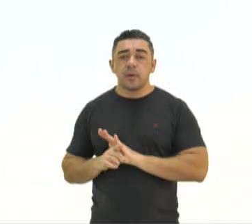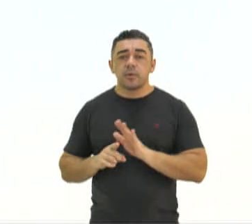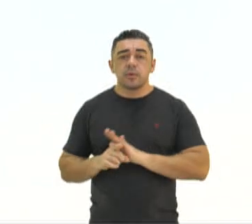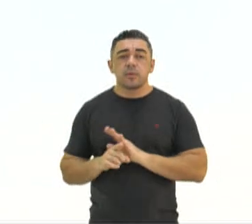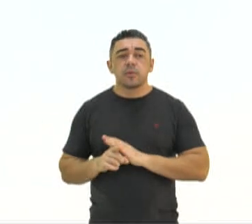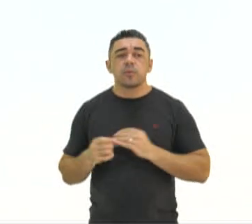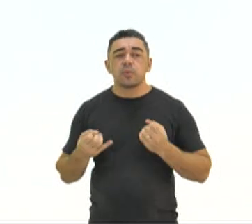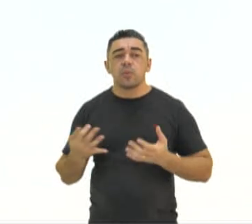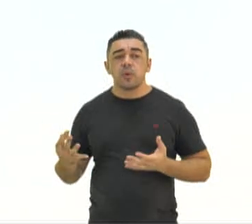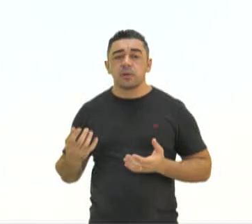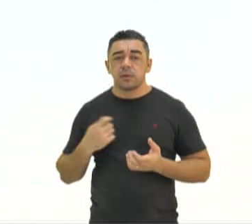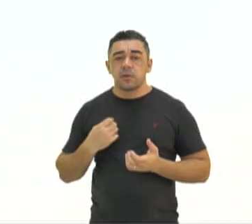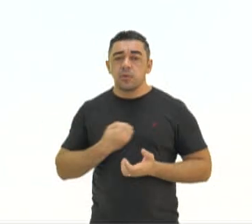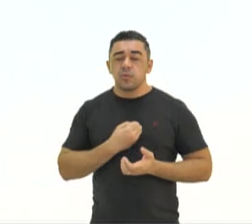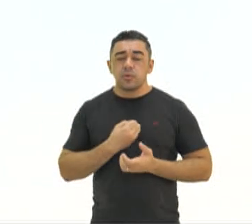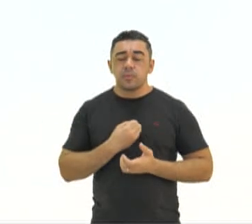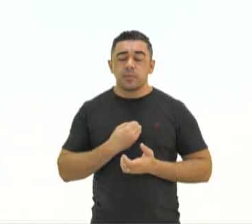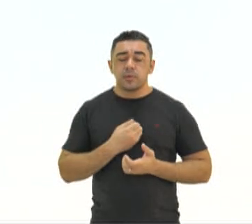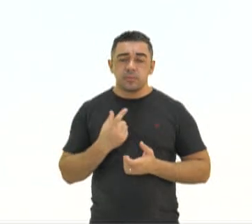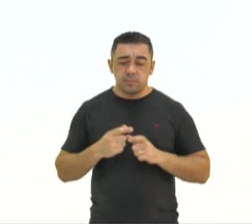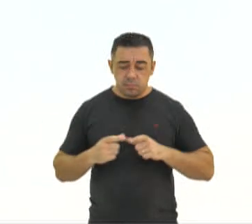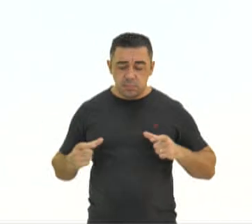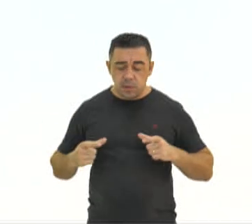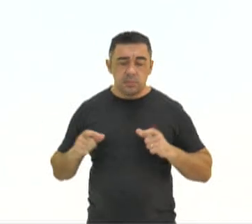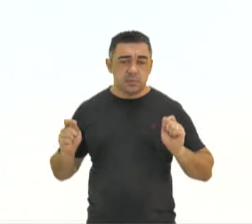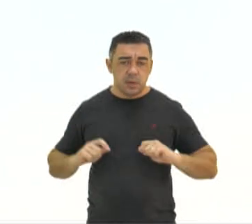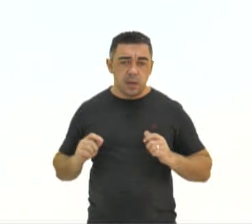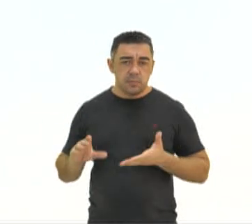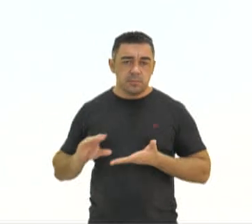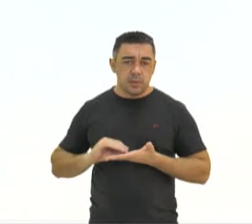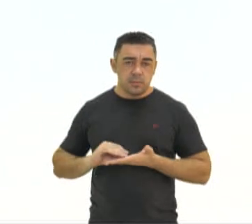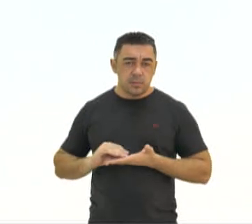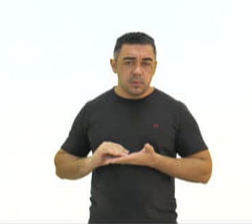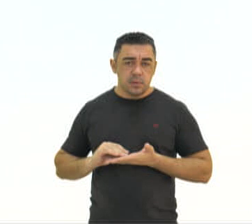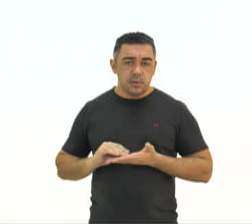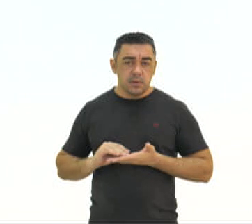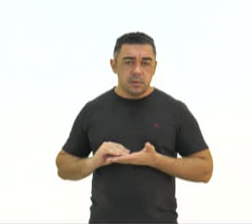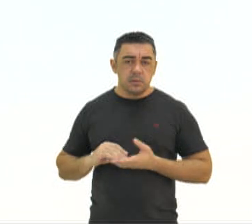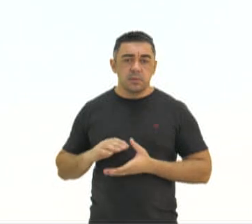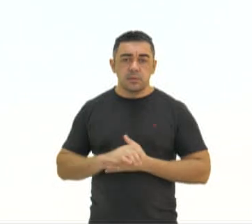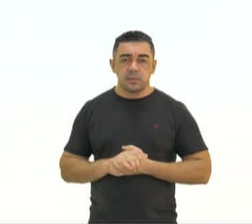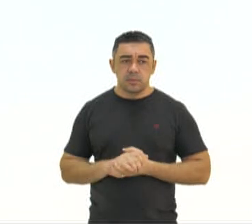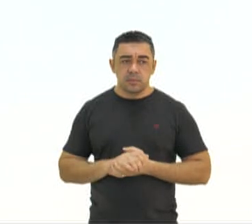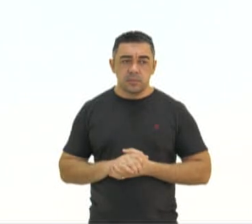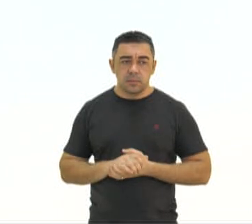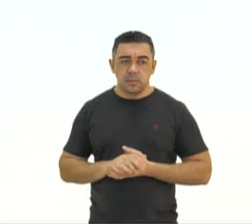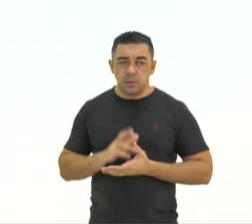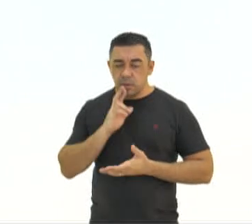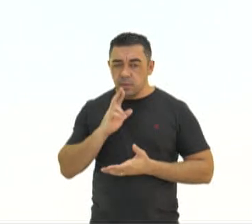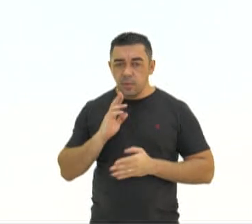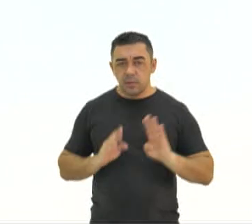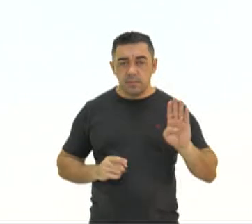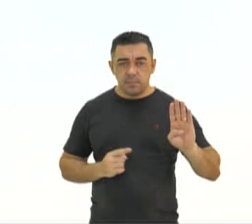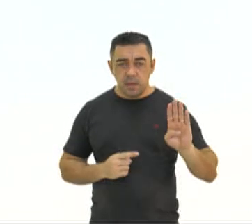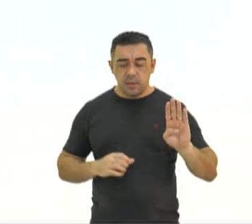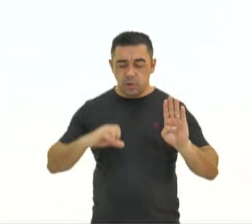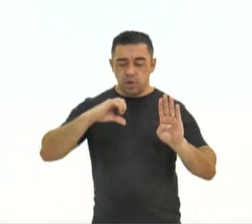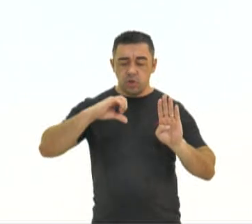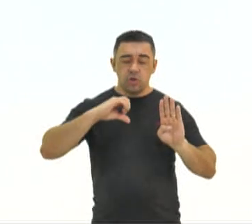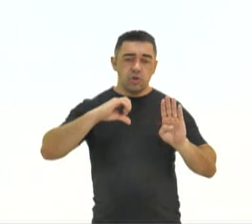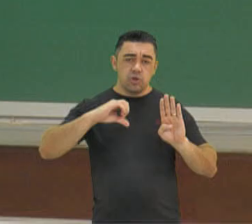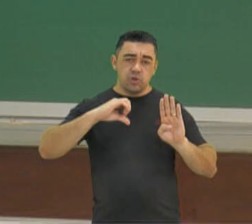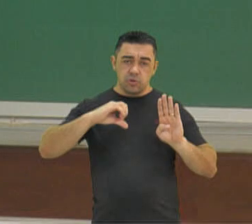Nessas condições, qual o número mínimo de cédulas que ele pode receber? Que ela pode receber? Opção B,